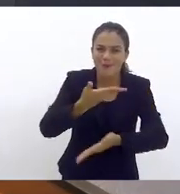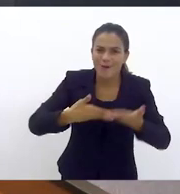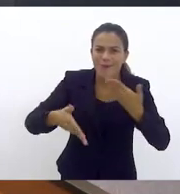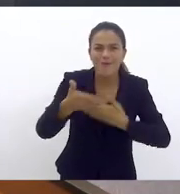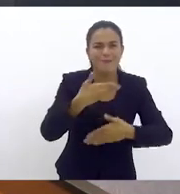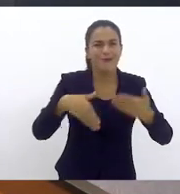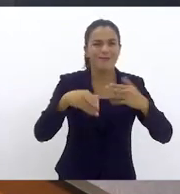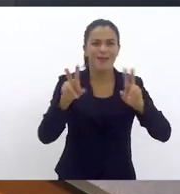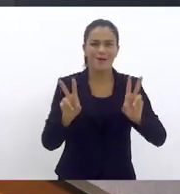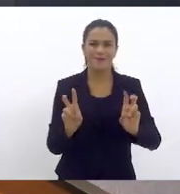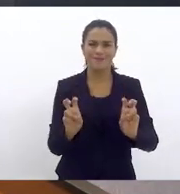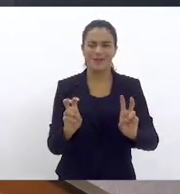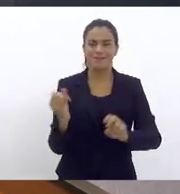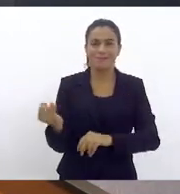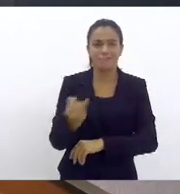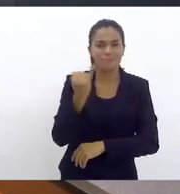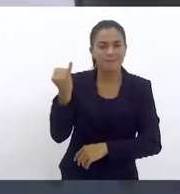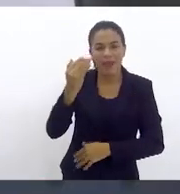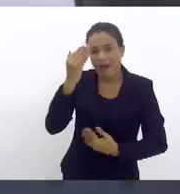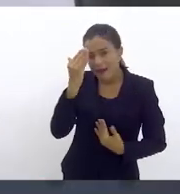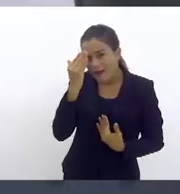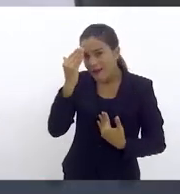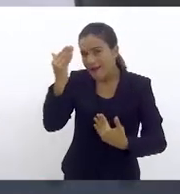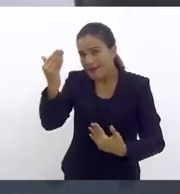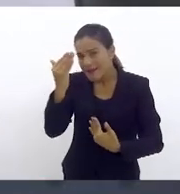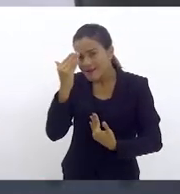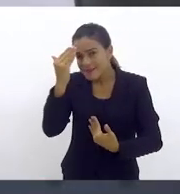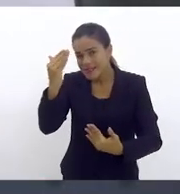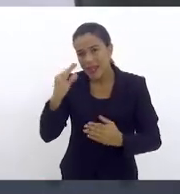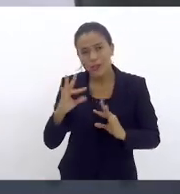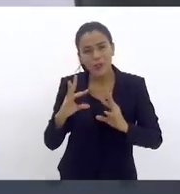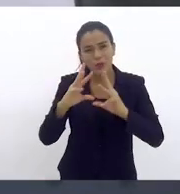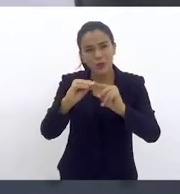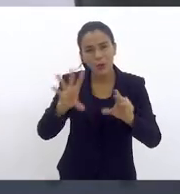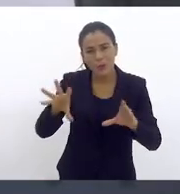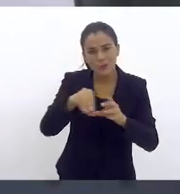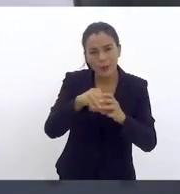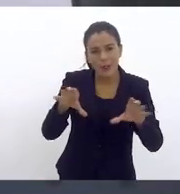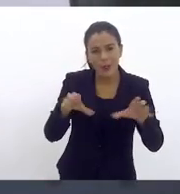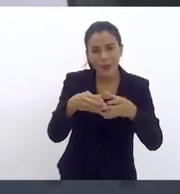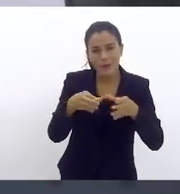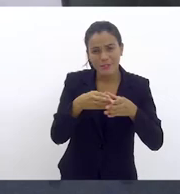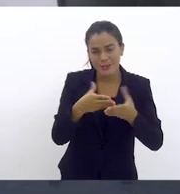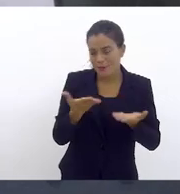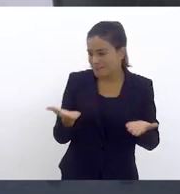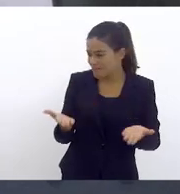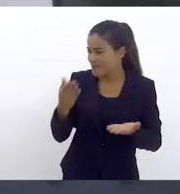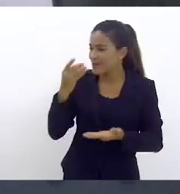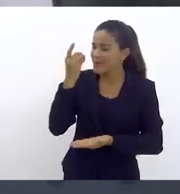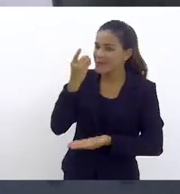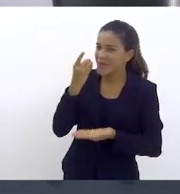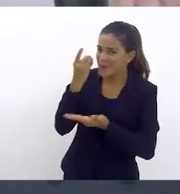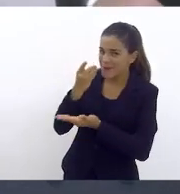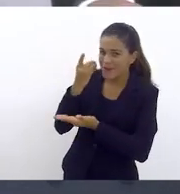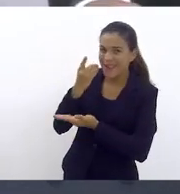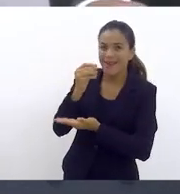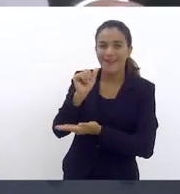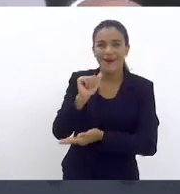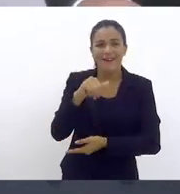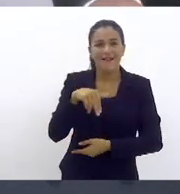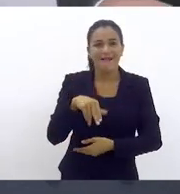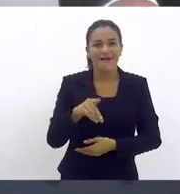nossa comissão já agradecendo a todos os membros que compõem essa comissão sobre a presidência do deputado Anderson